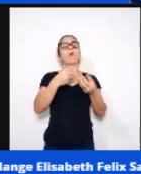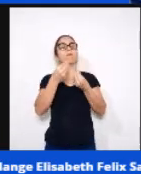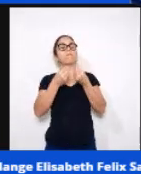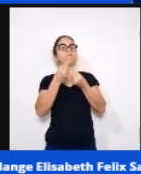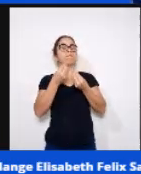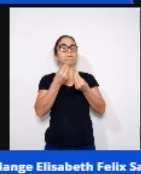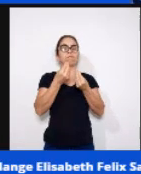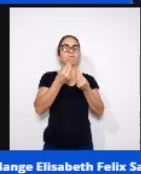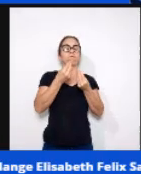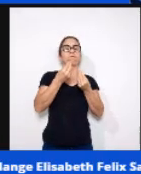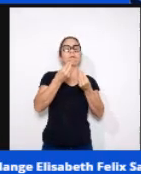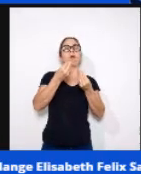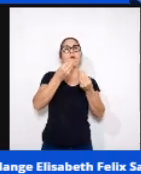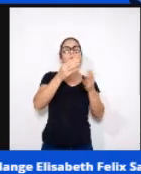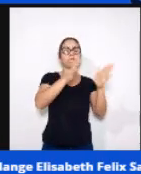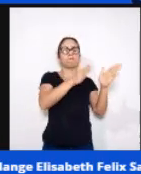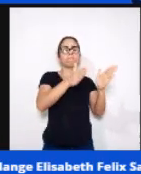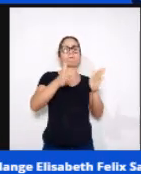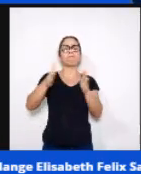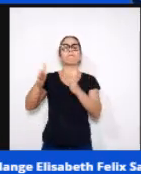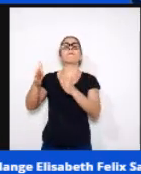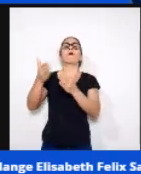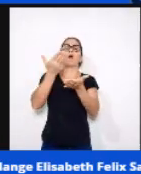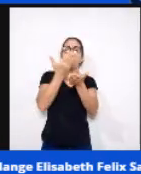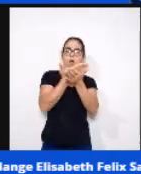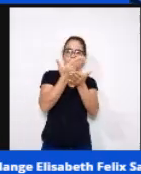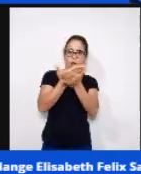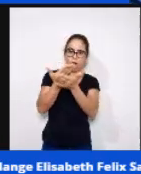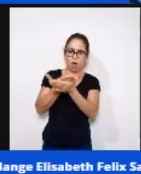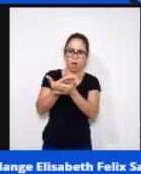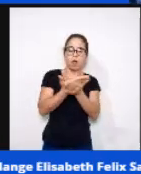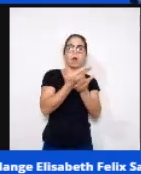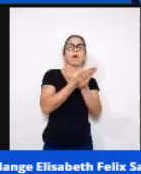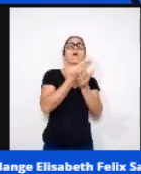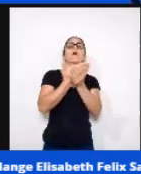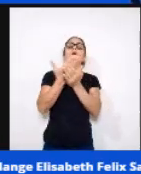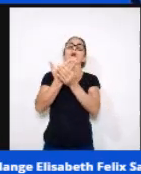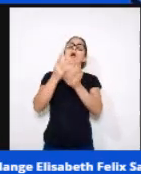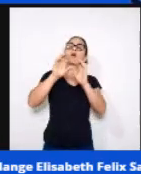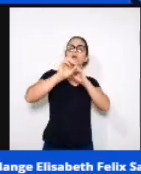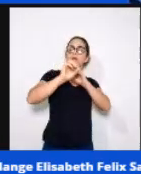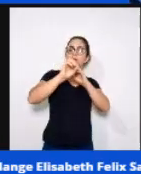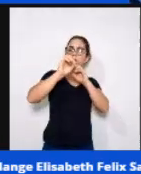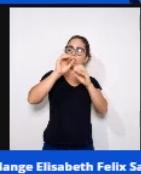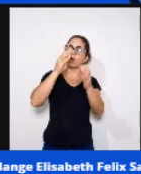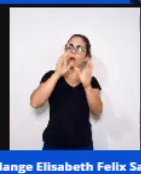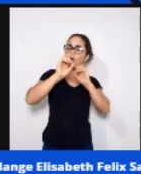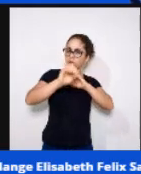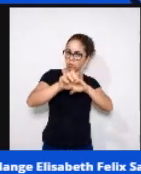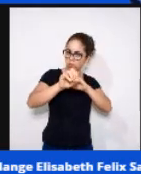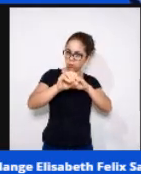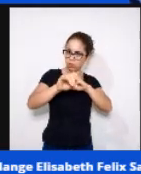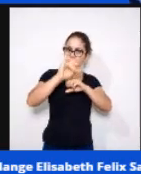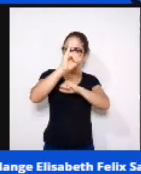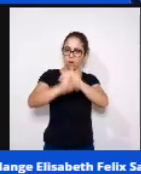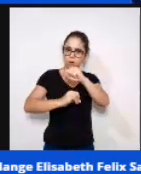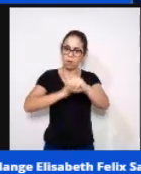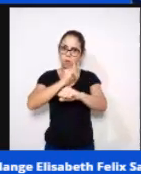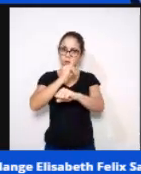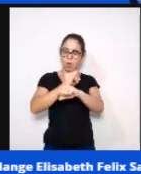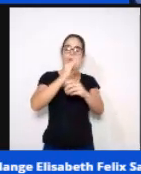o desenvolvimento da aula, que será no formato online, ou seja, aulas remotas, além do caderno base e dos recursos